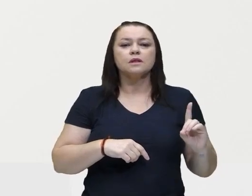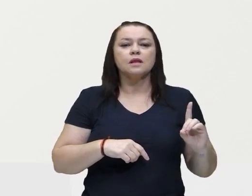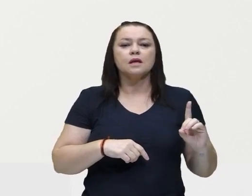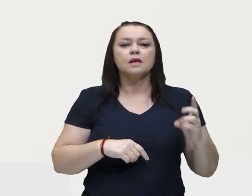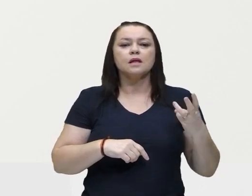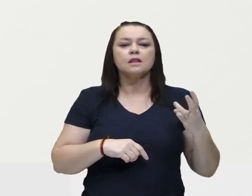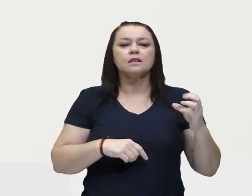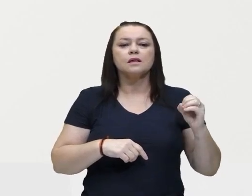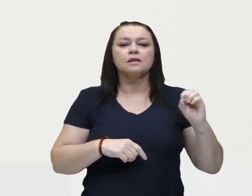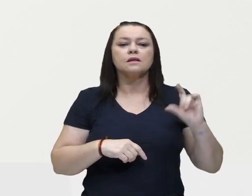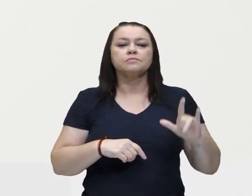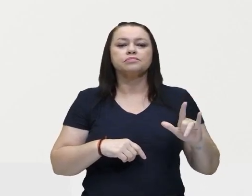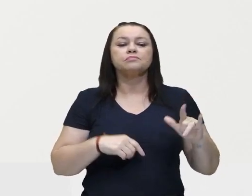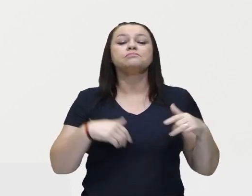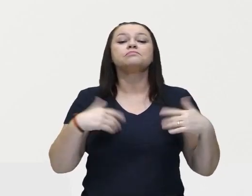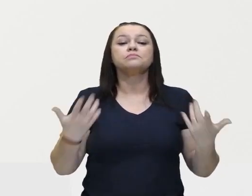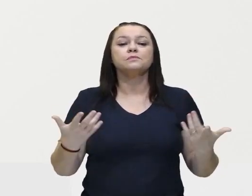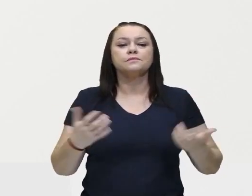30.000 mililitros.